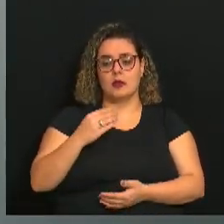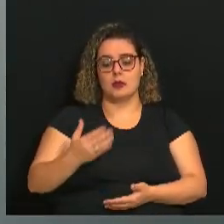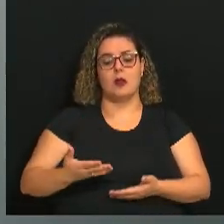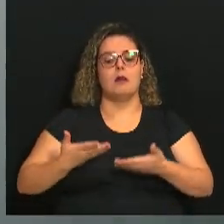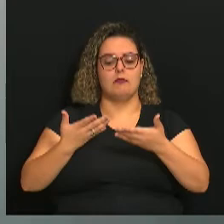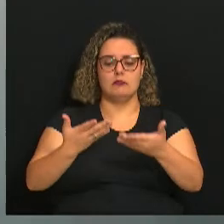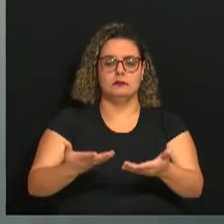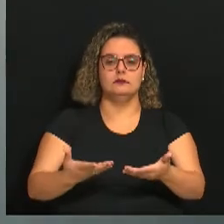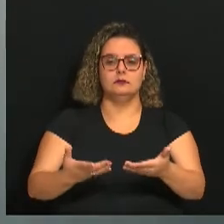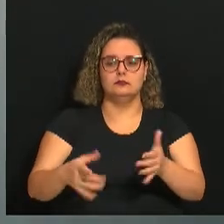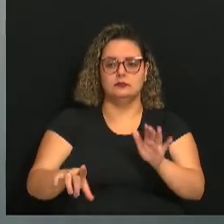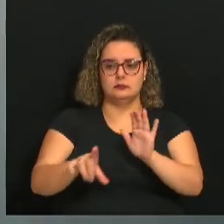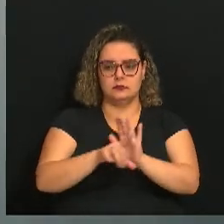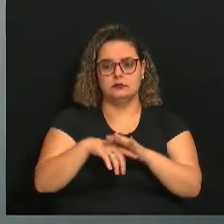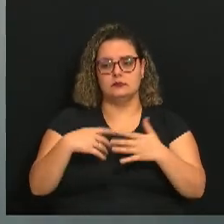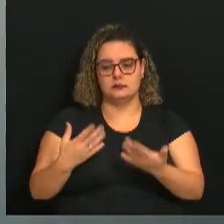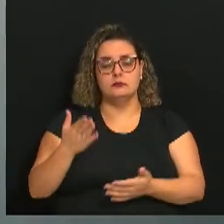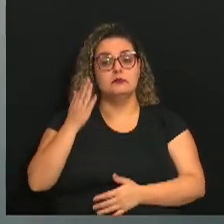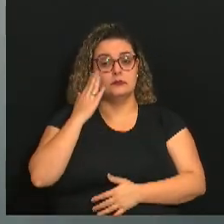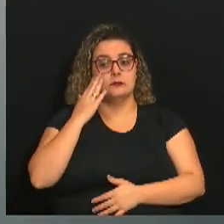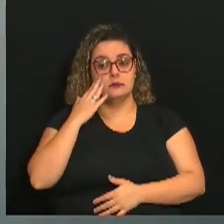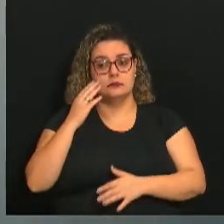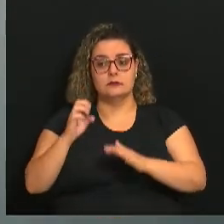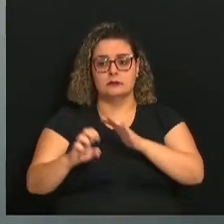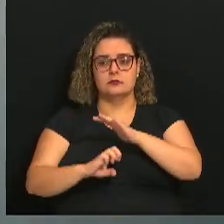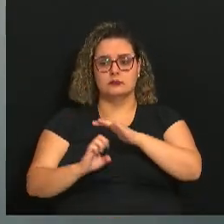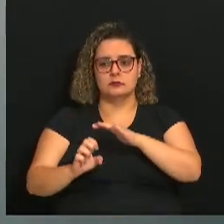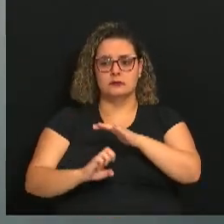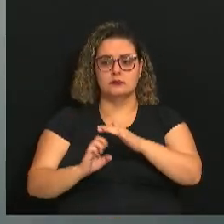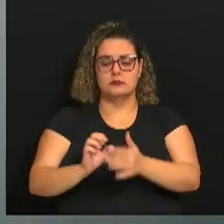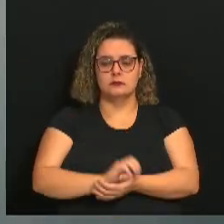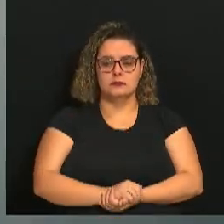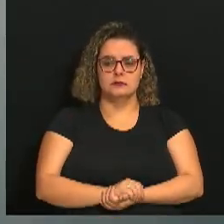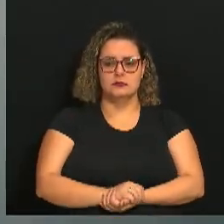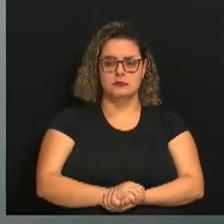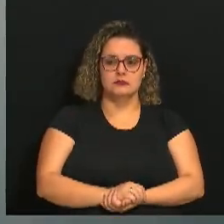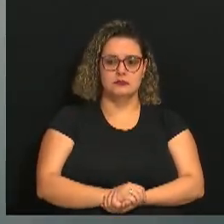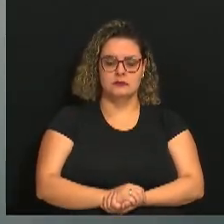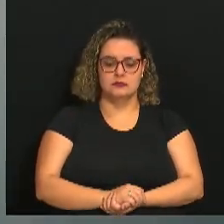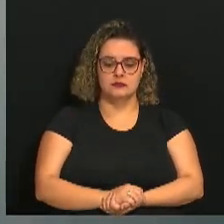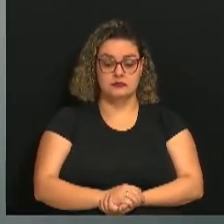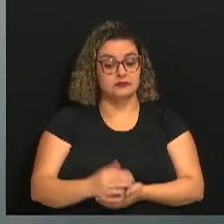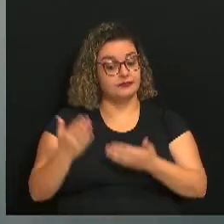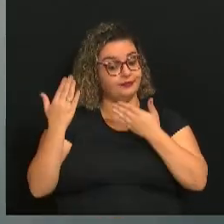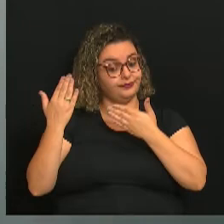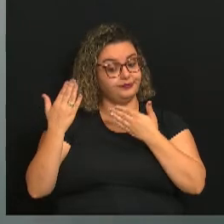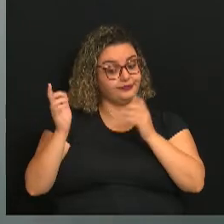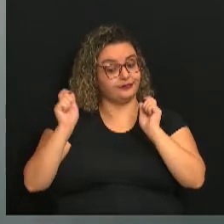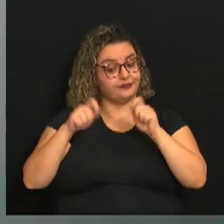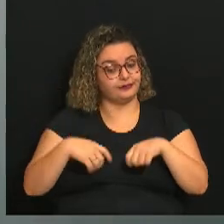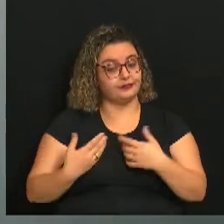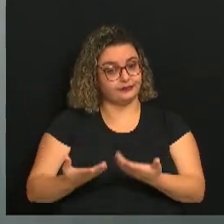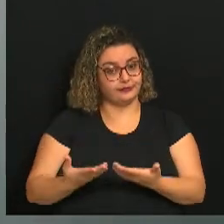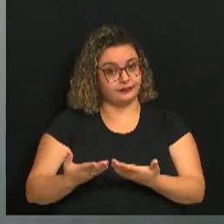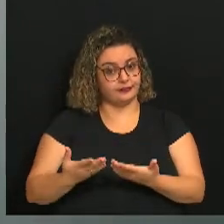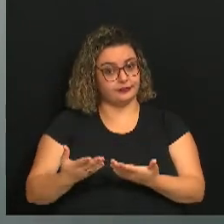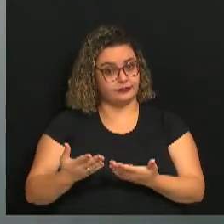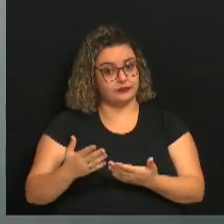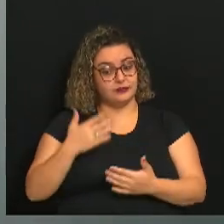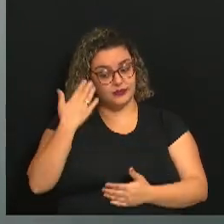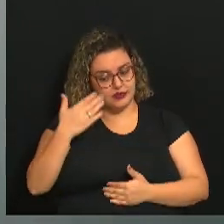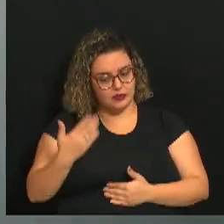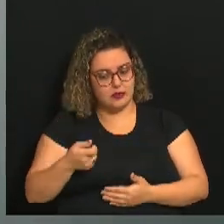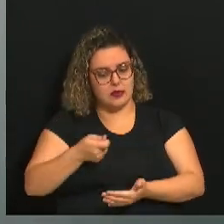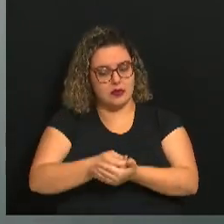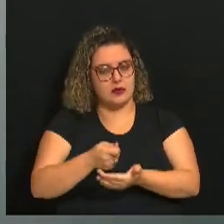empresa deixa alguma suspeita sobre a capacidade dela de honrar os compromissos,